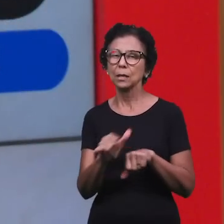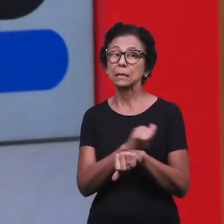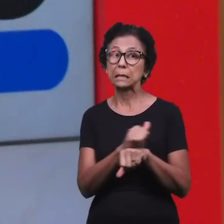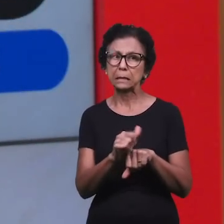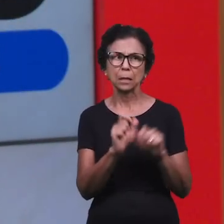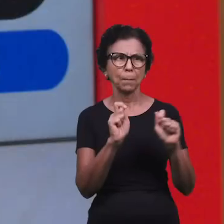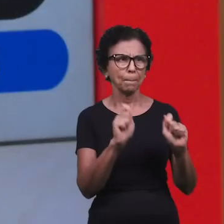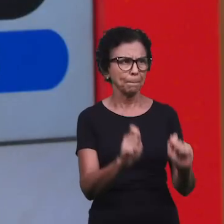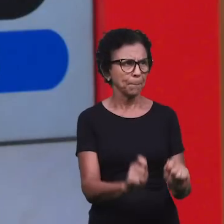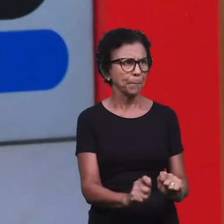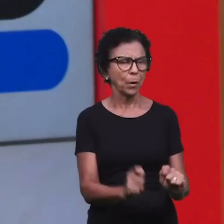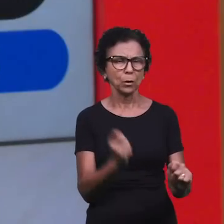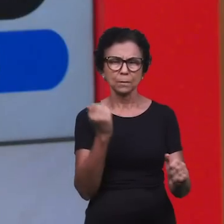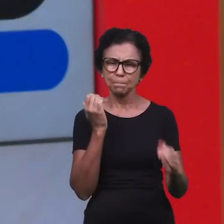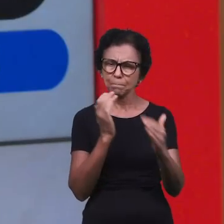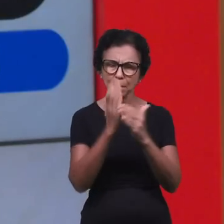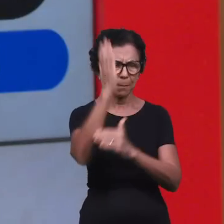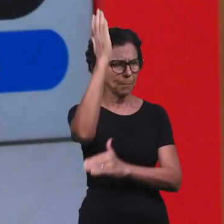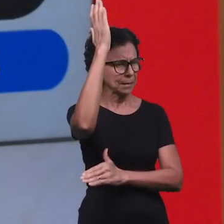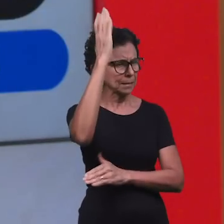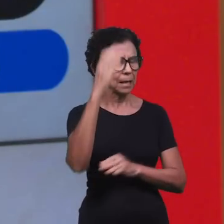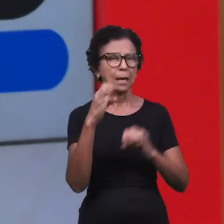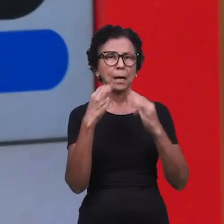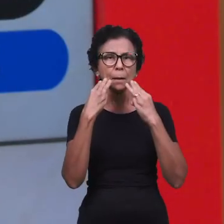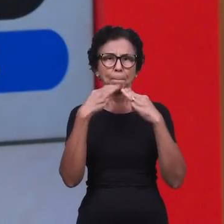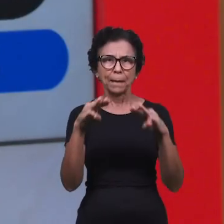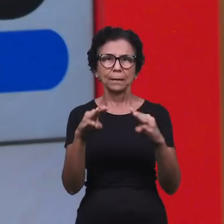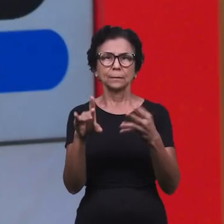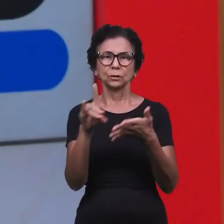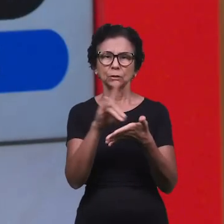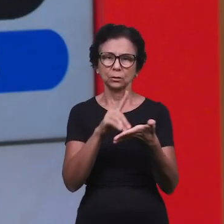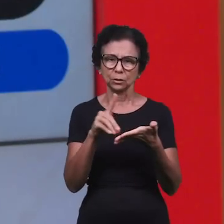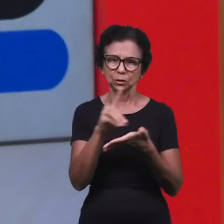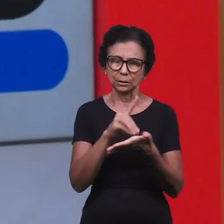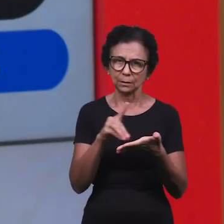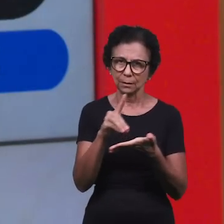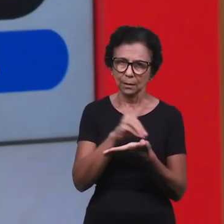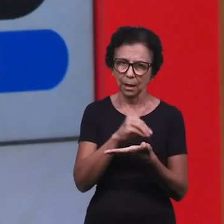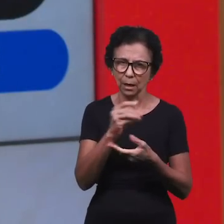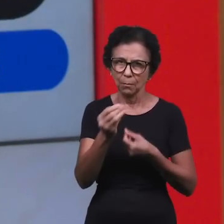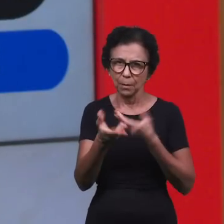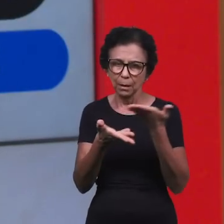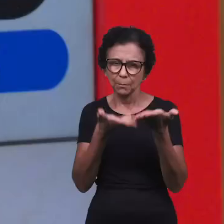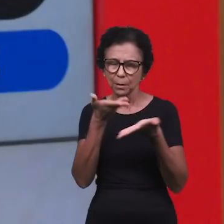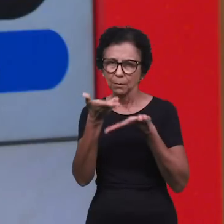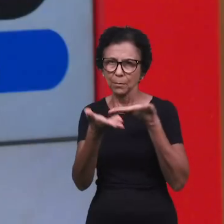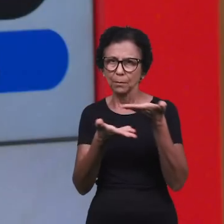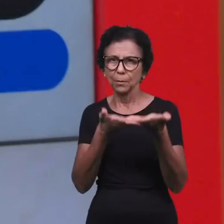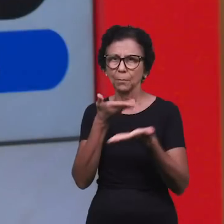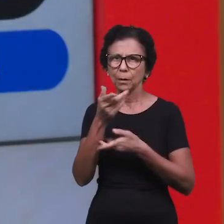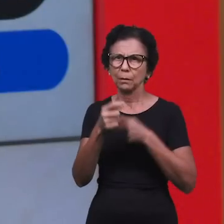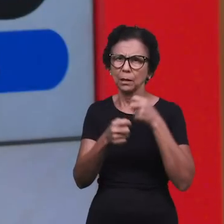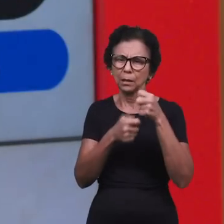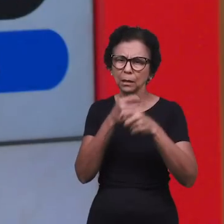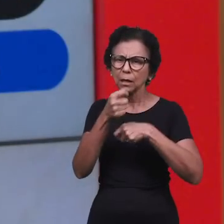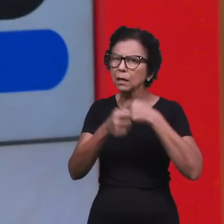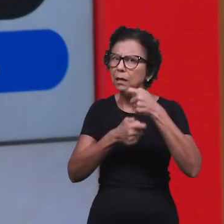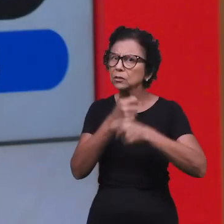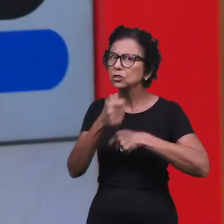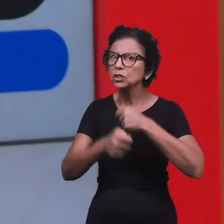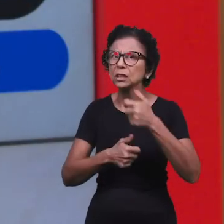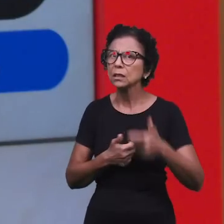estudar. Aí usa ali técnicas de marketing digital para te fazer ofertas que não são